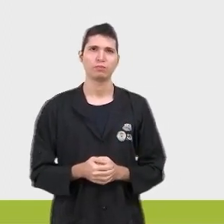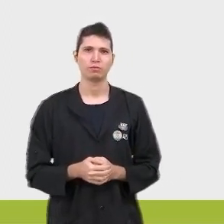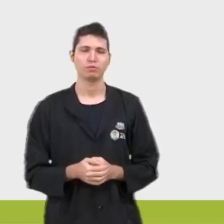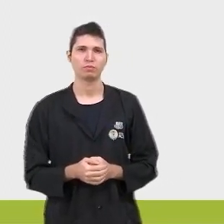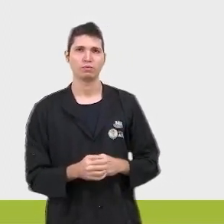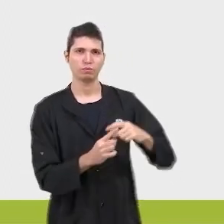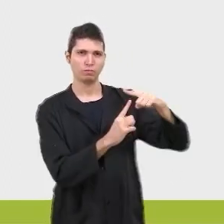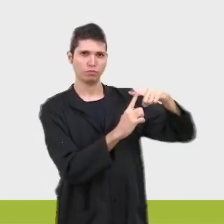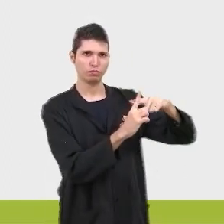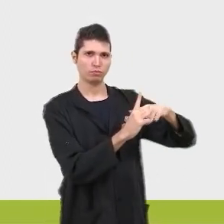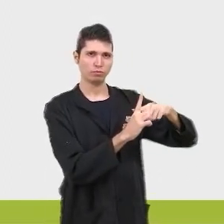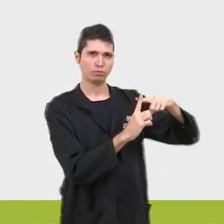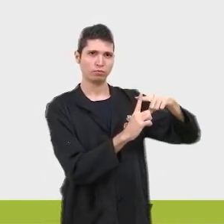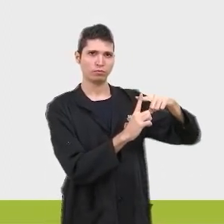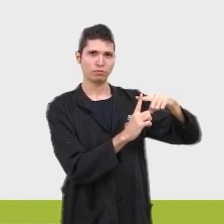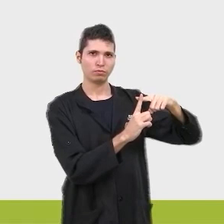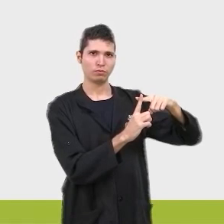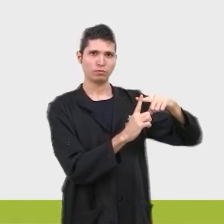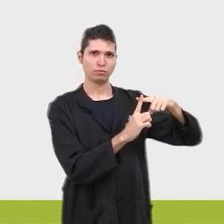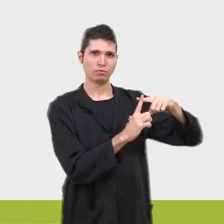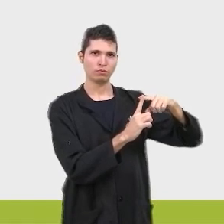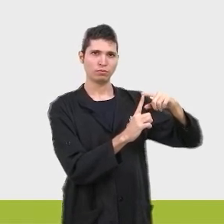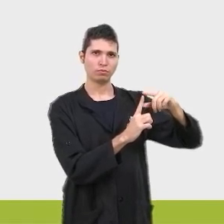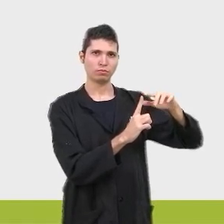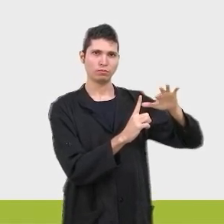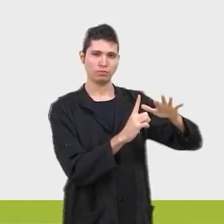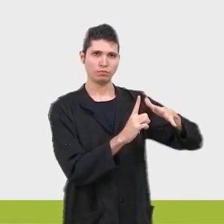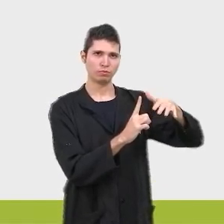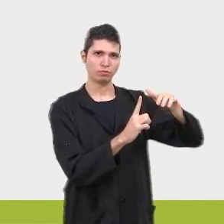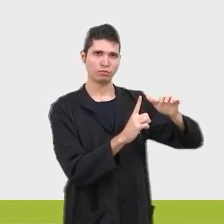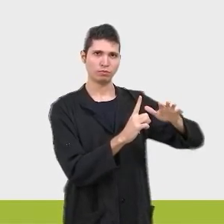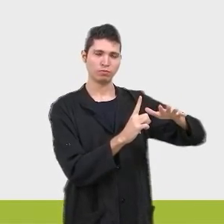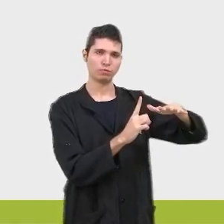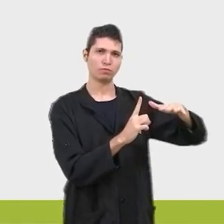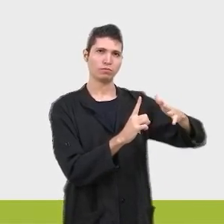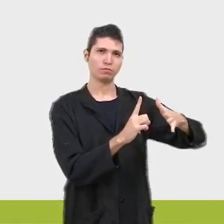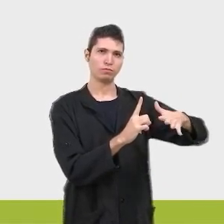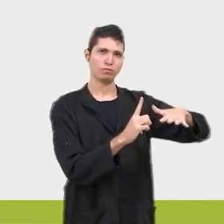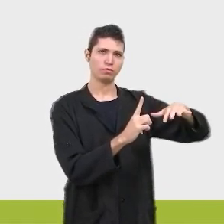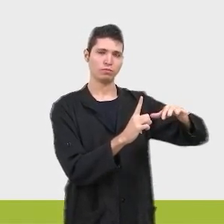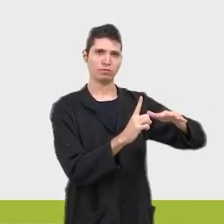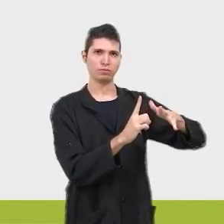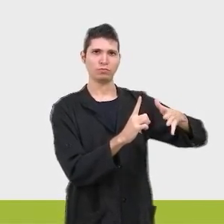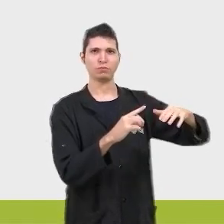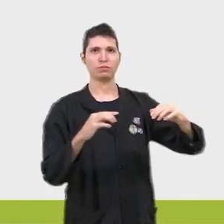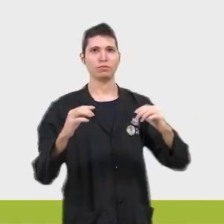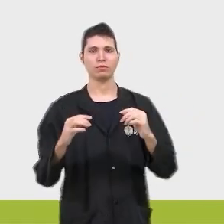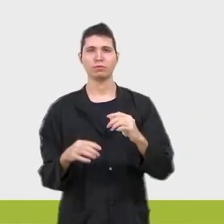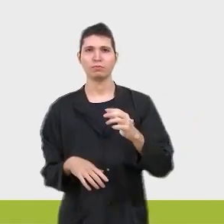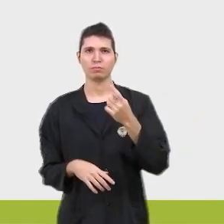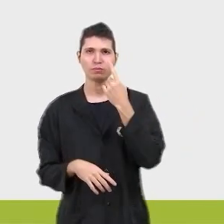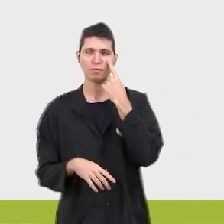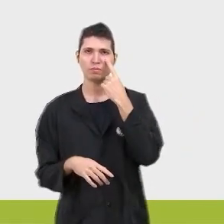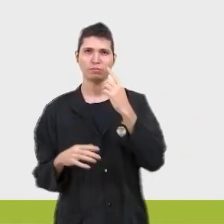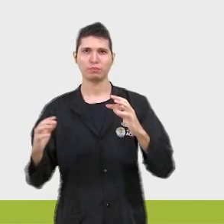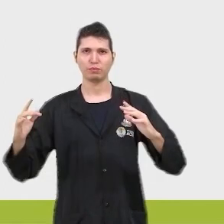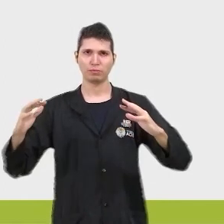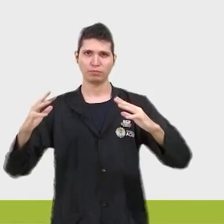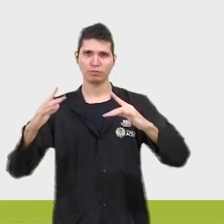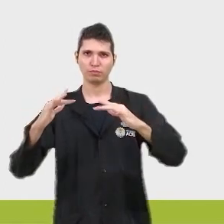água estável. Aí só lembrando aqui, deixa eu voltar aqui um pouquinho. As algas,